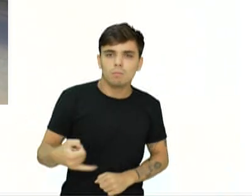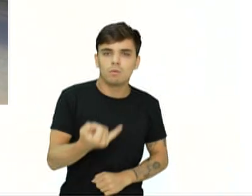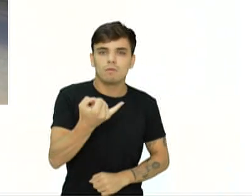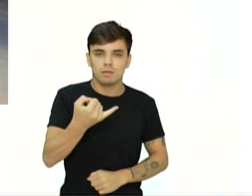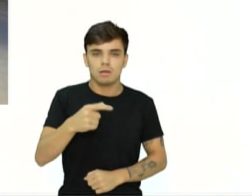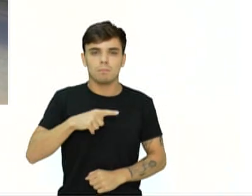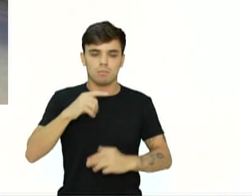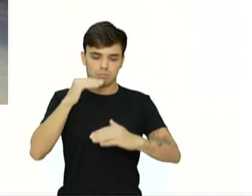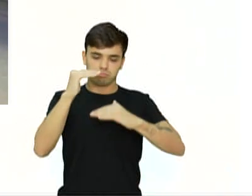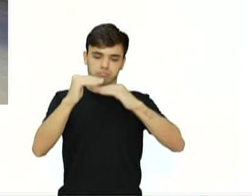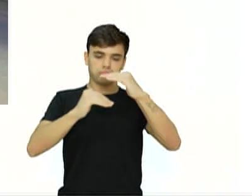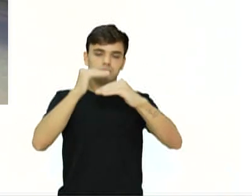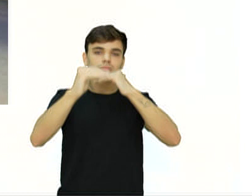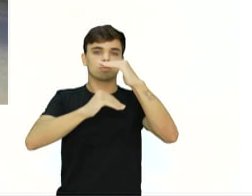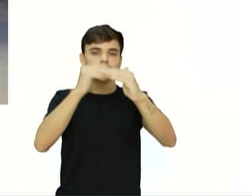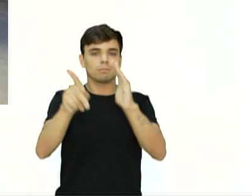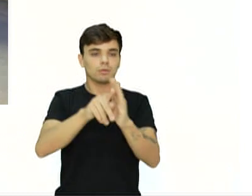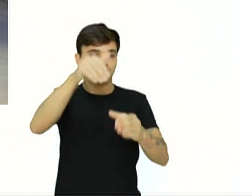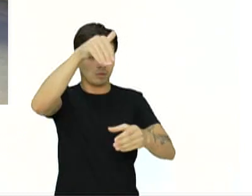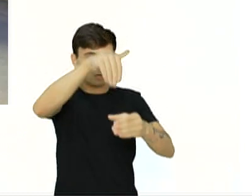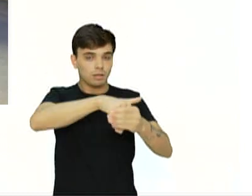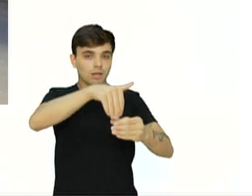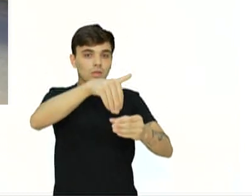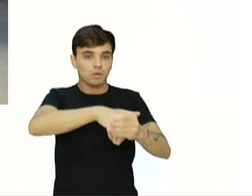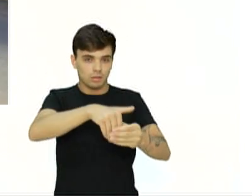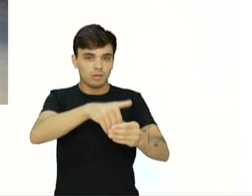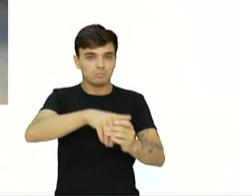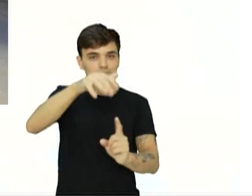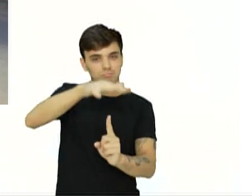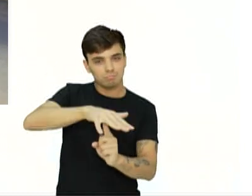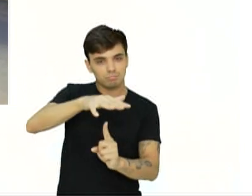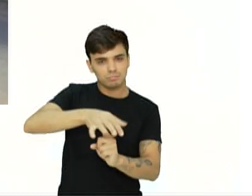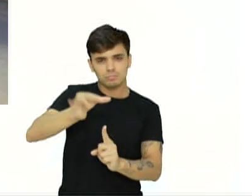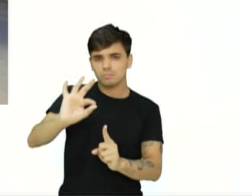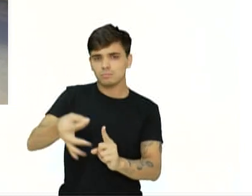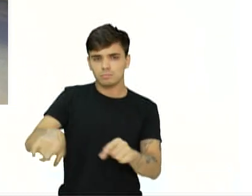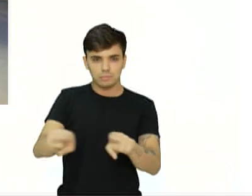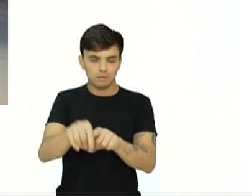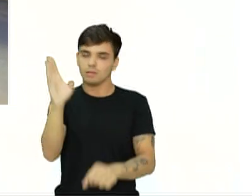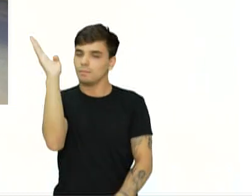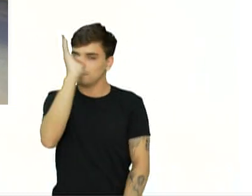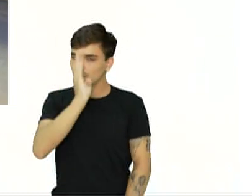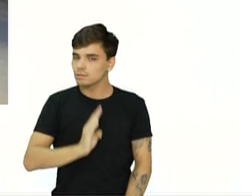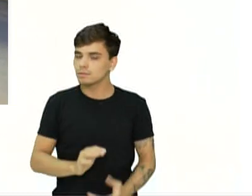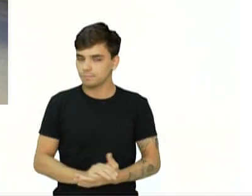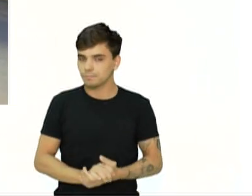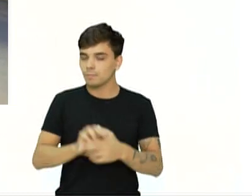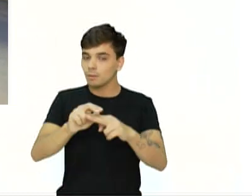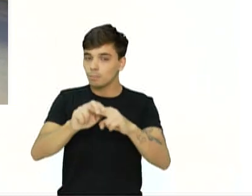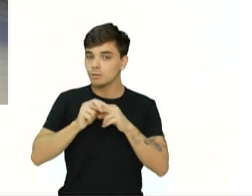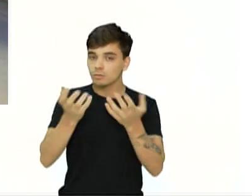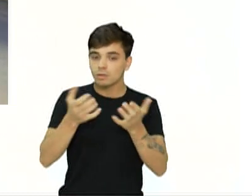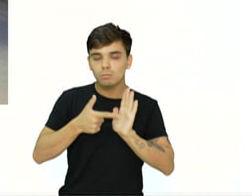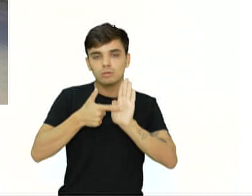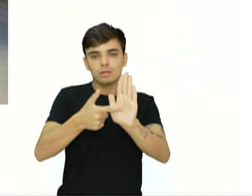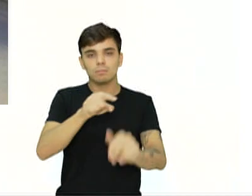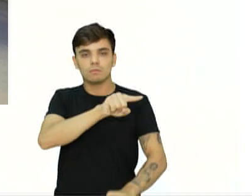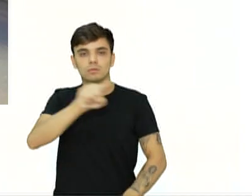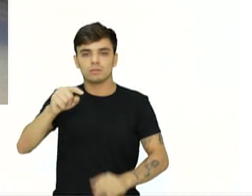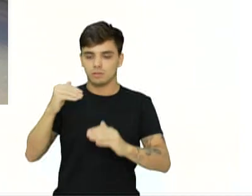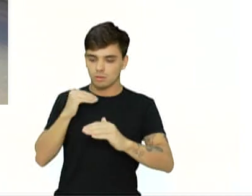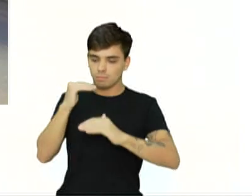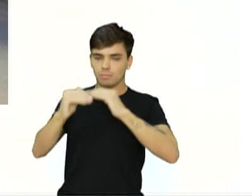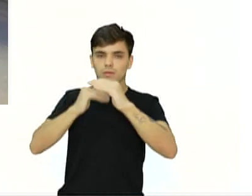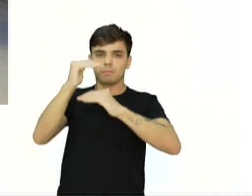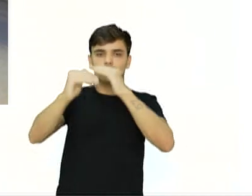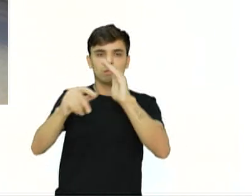da evolução do processo eleitoral paranaense, né, e brasileiro. Então, eu quero mostrar para vocês aqui a